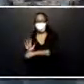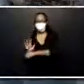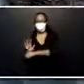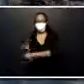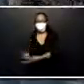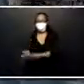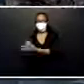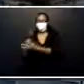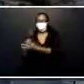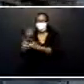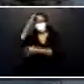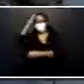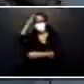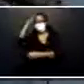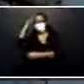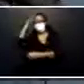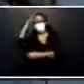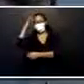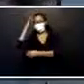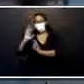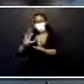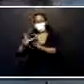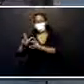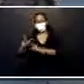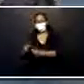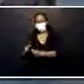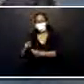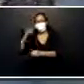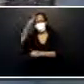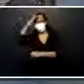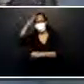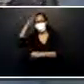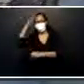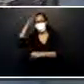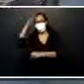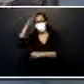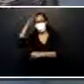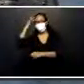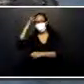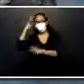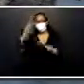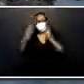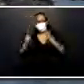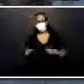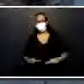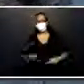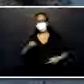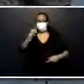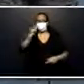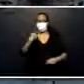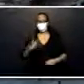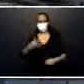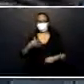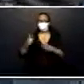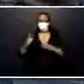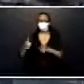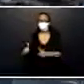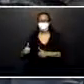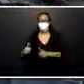próximo. Olha só, dentro aí desse comportamento humano, de humanidade, bom, positivo,